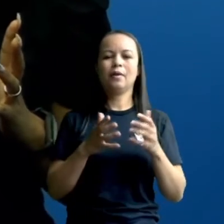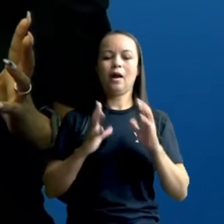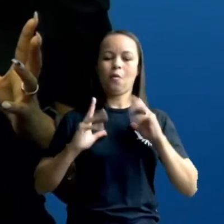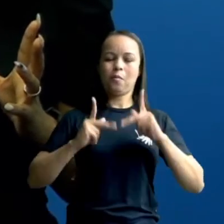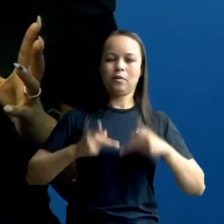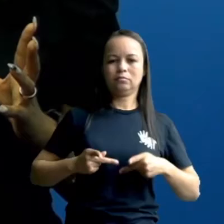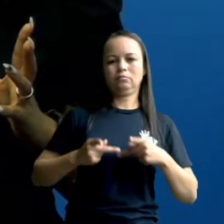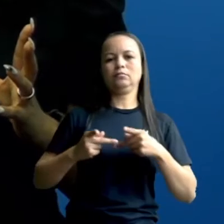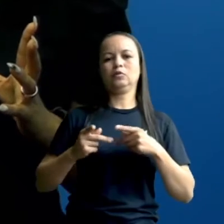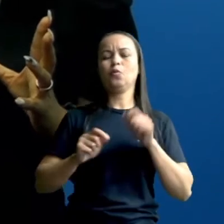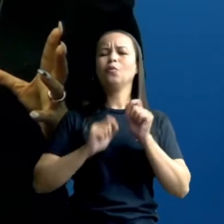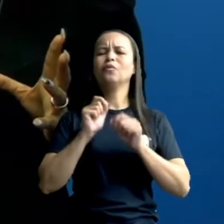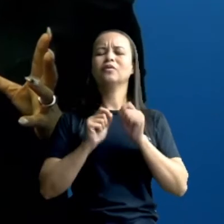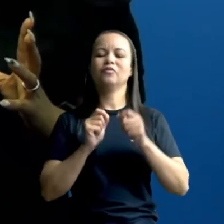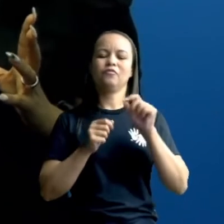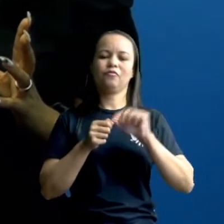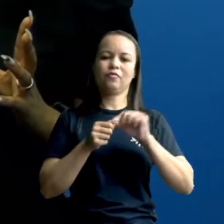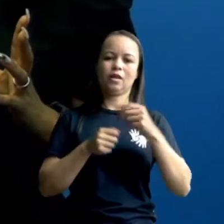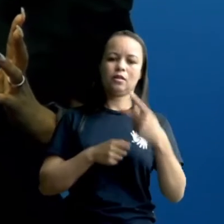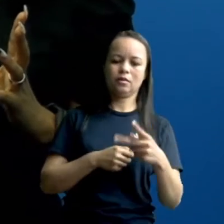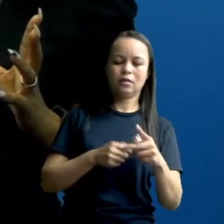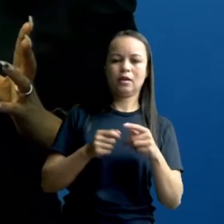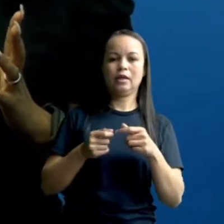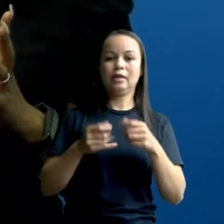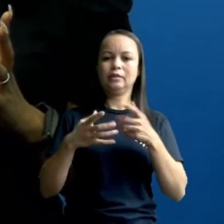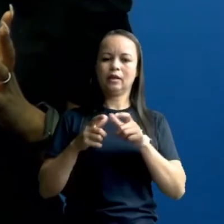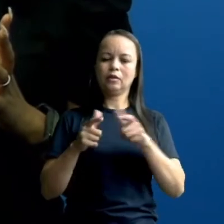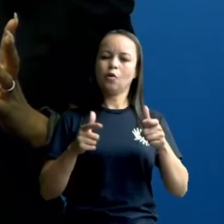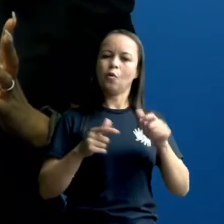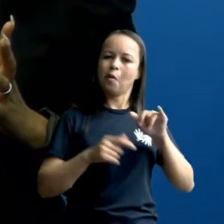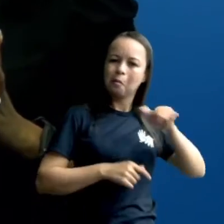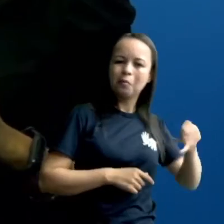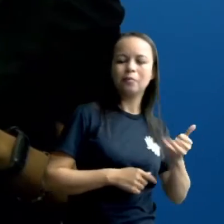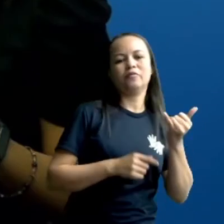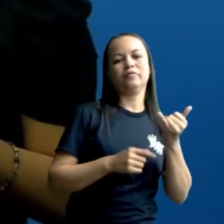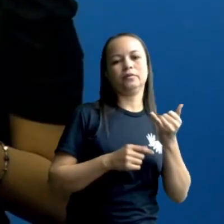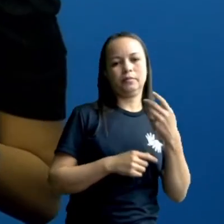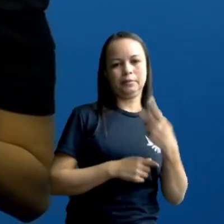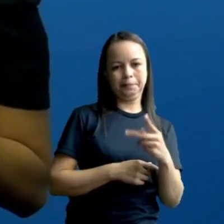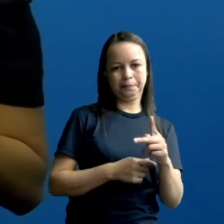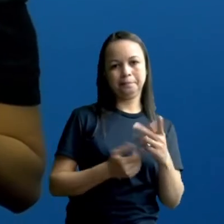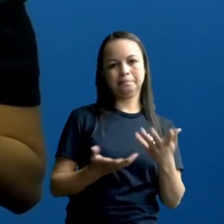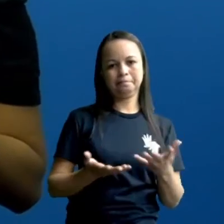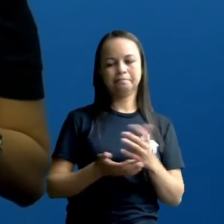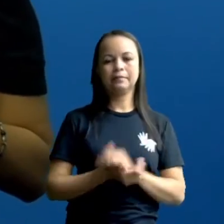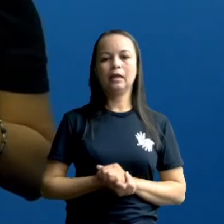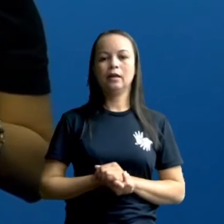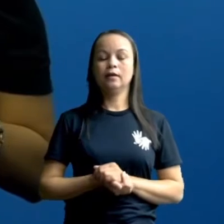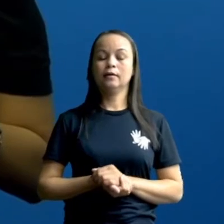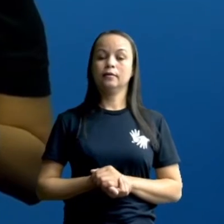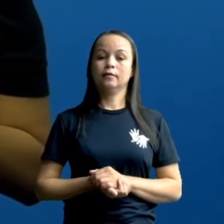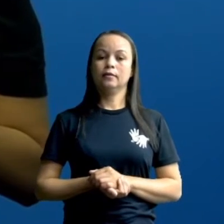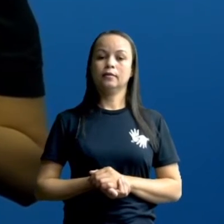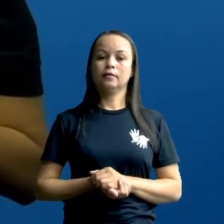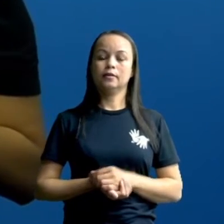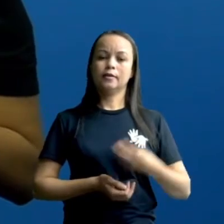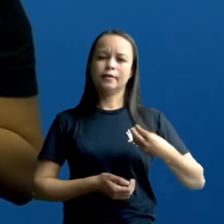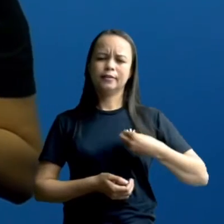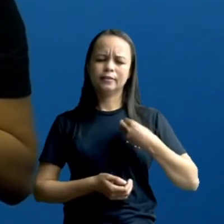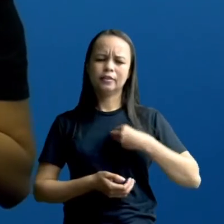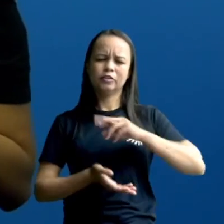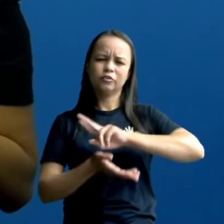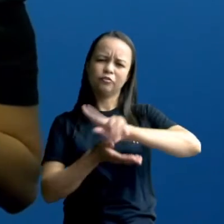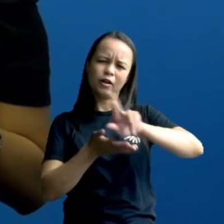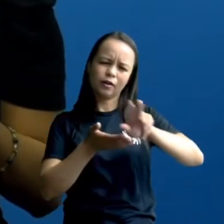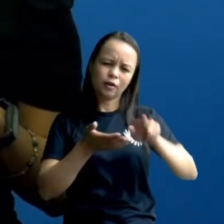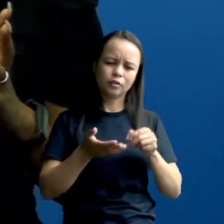que se fazer com ele e tirar o maior aproveitamento dele, certo? E assim, existem muitos meios,